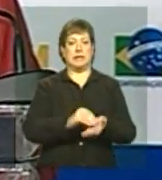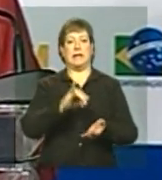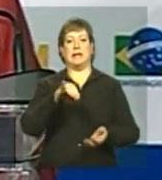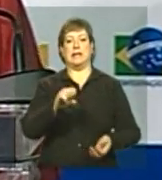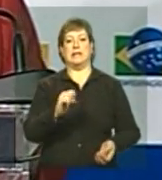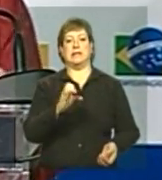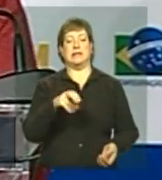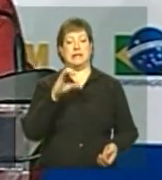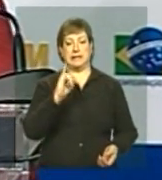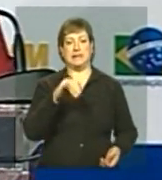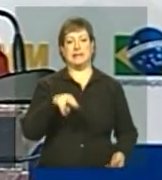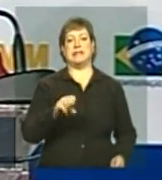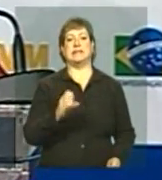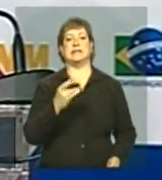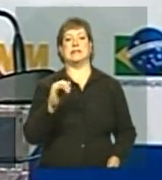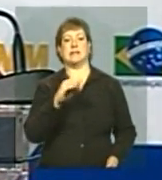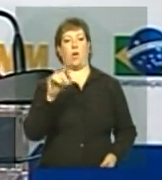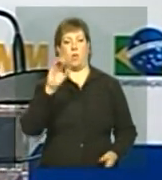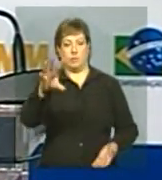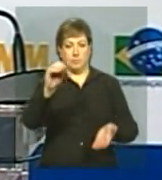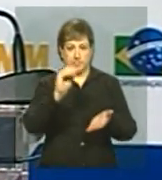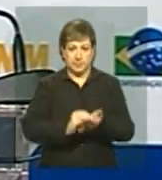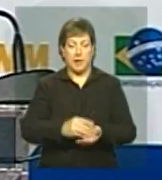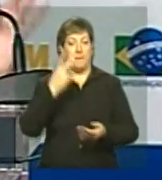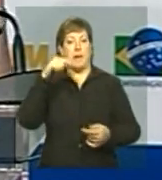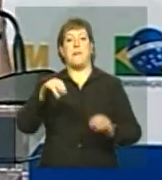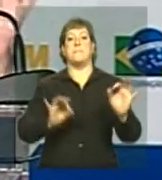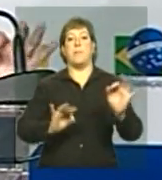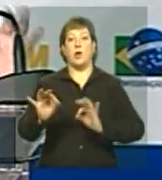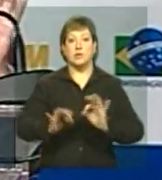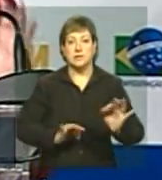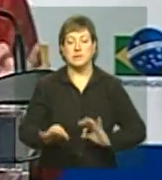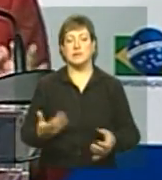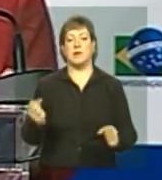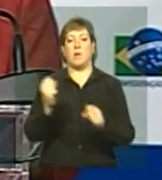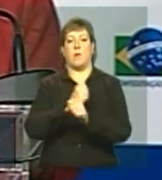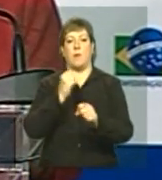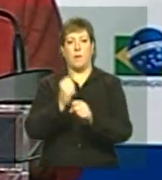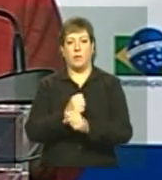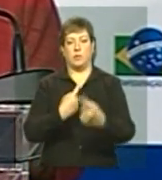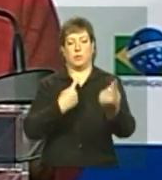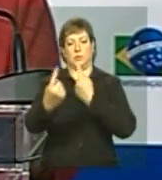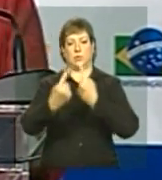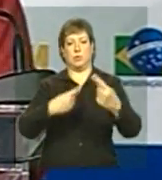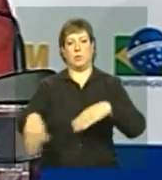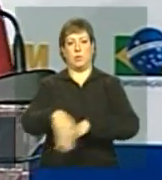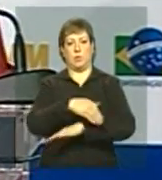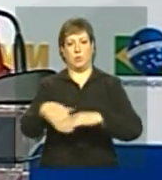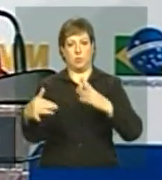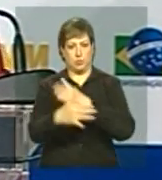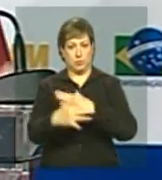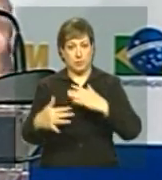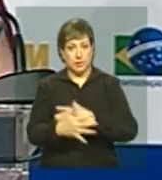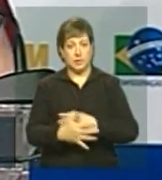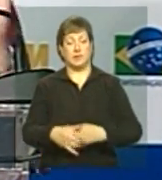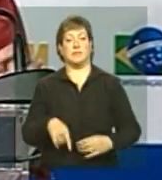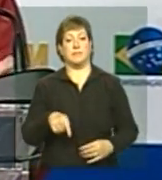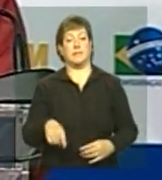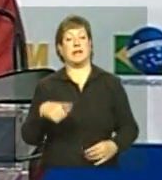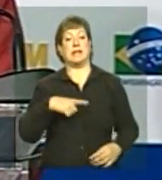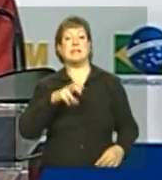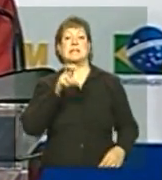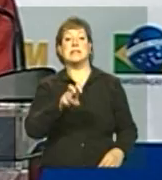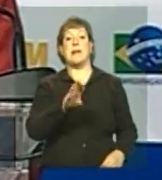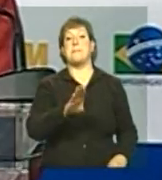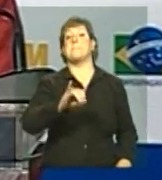está fechado, as inscrições para projetos de pavimentação de vias urbanas. Serão 5